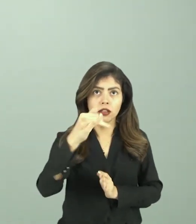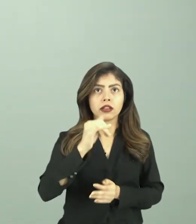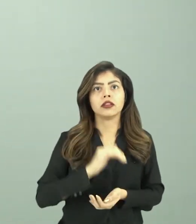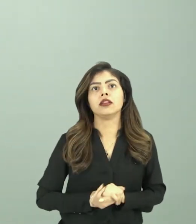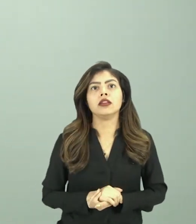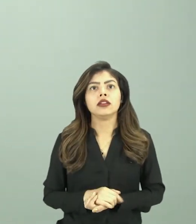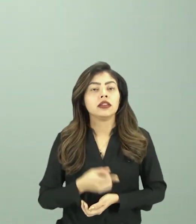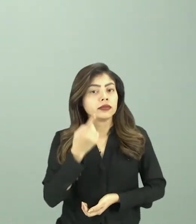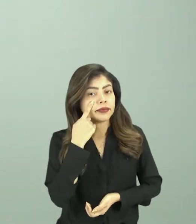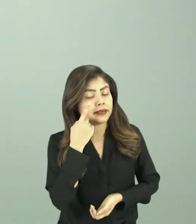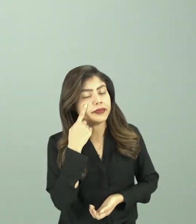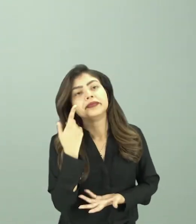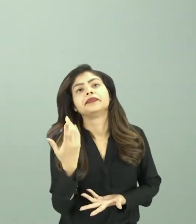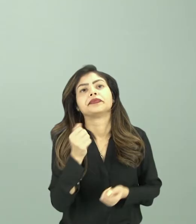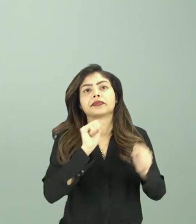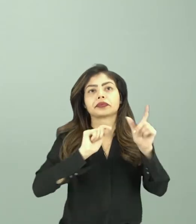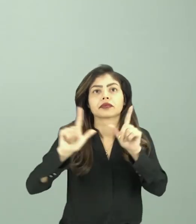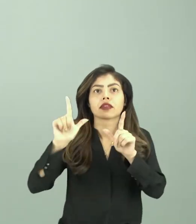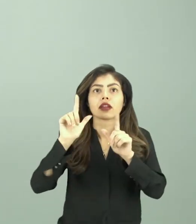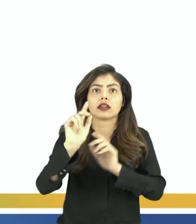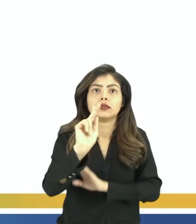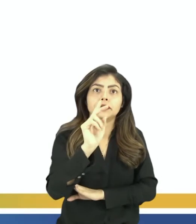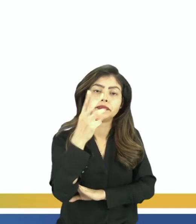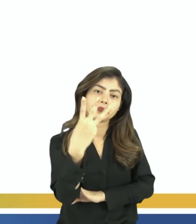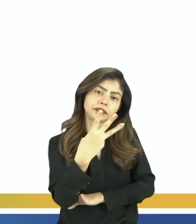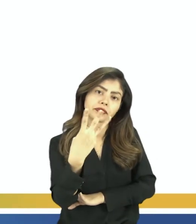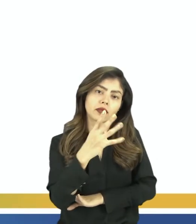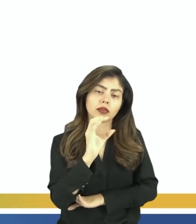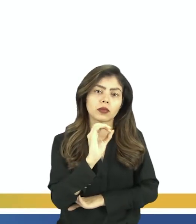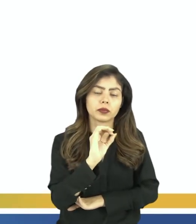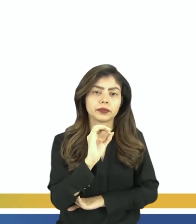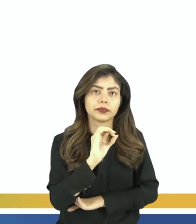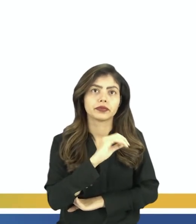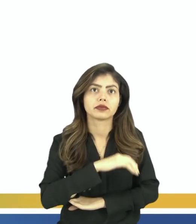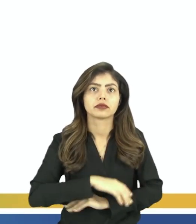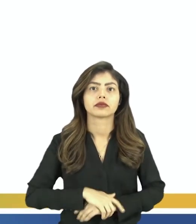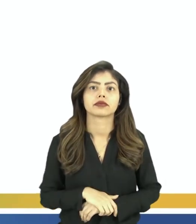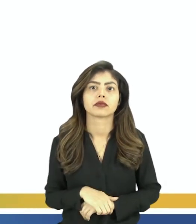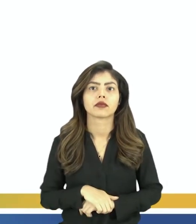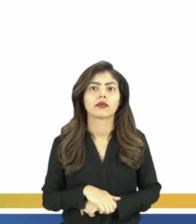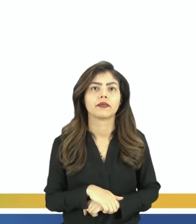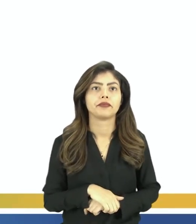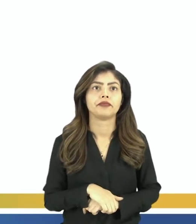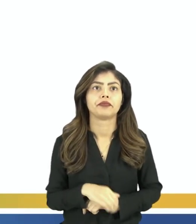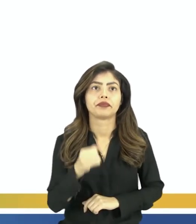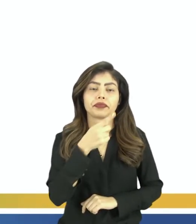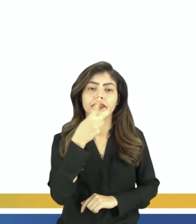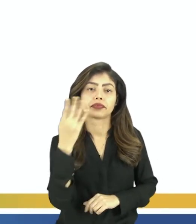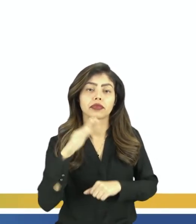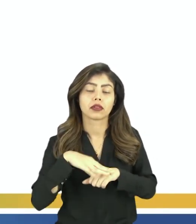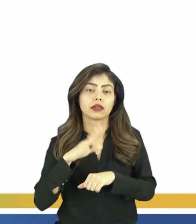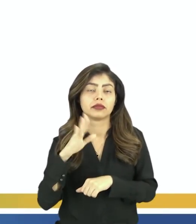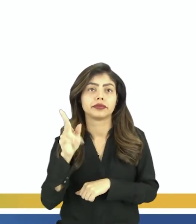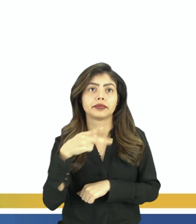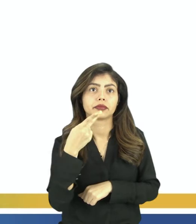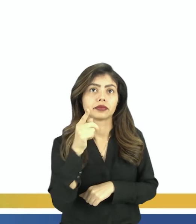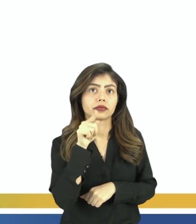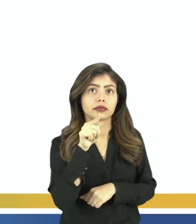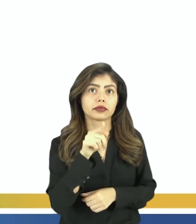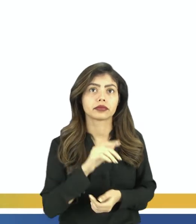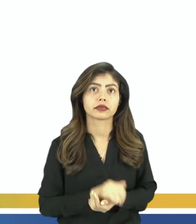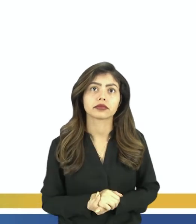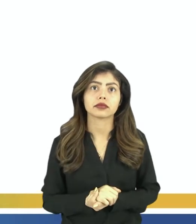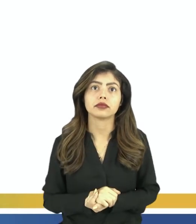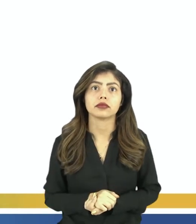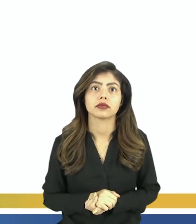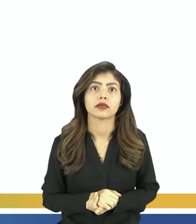aqui, ó, o ácido clórico tem 3 oxigênio. Se a gente aumentar a quantidade de oxigênio, como fala aqui, ó, nós